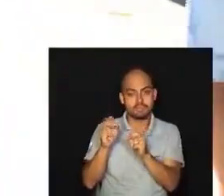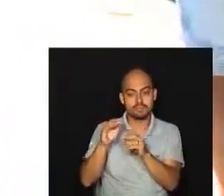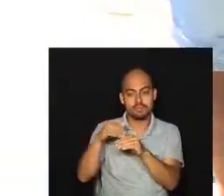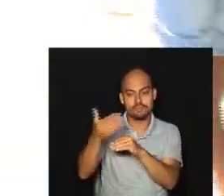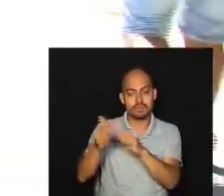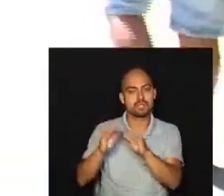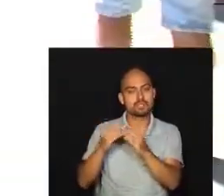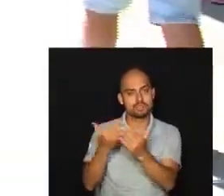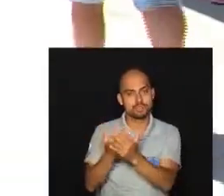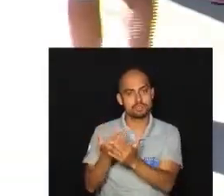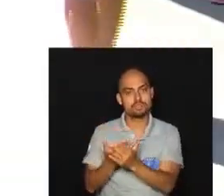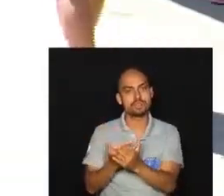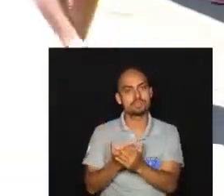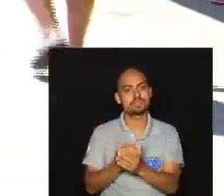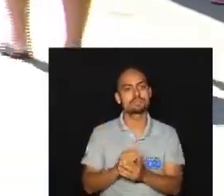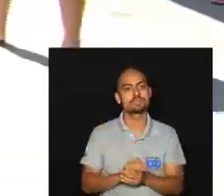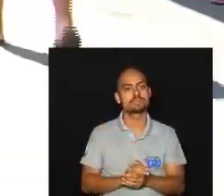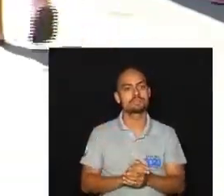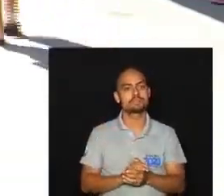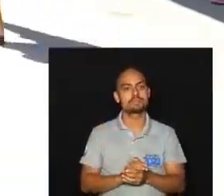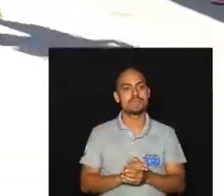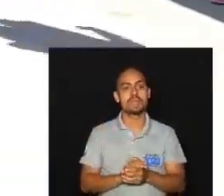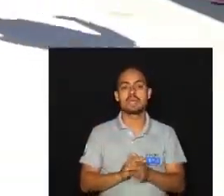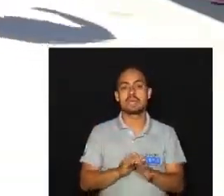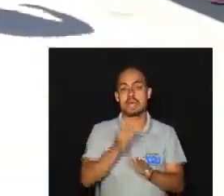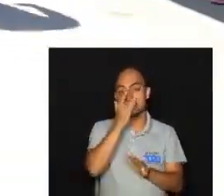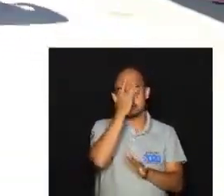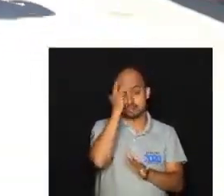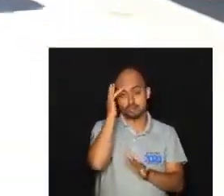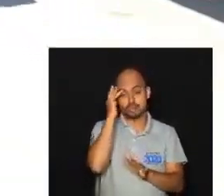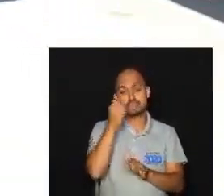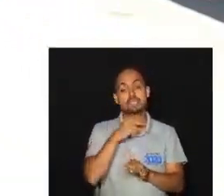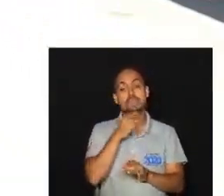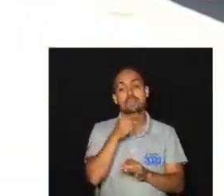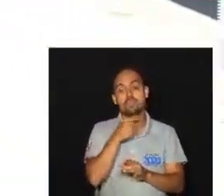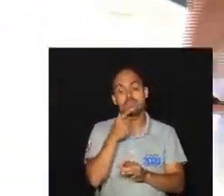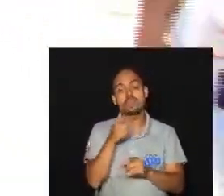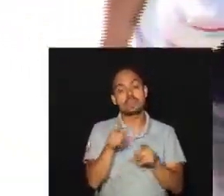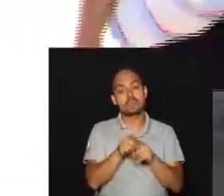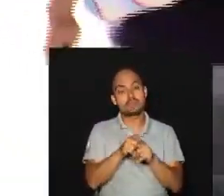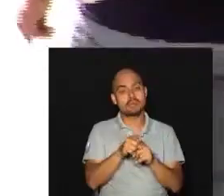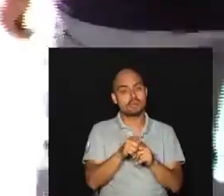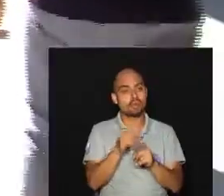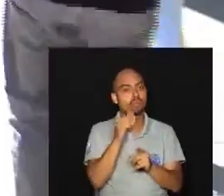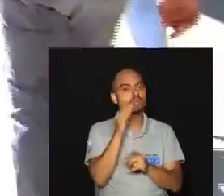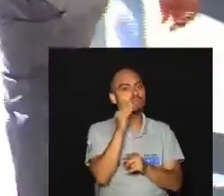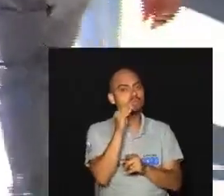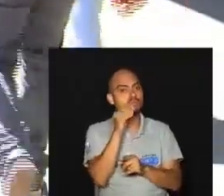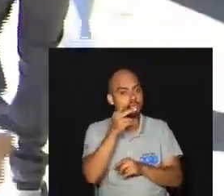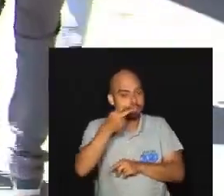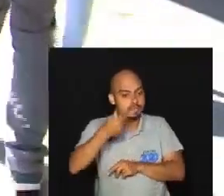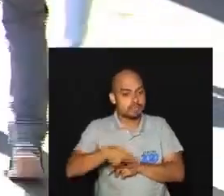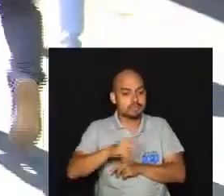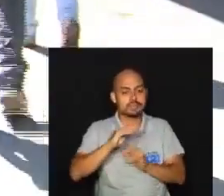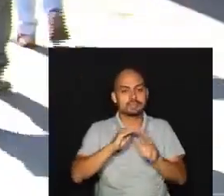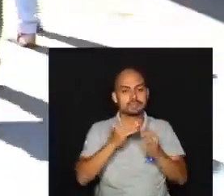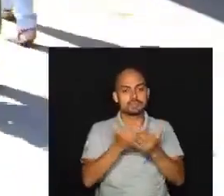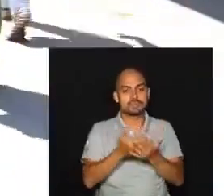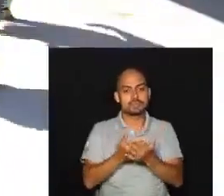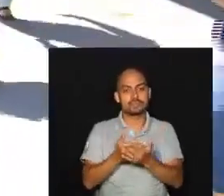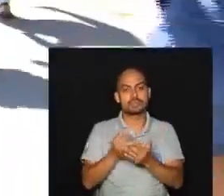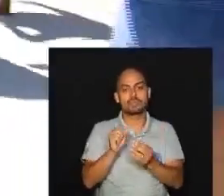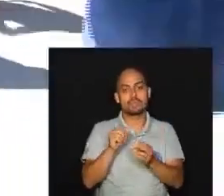pessoas, Gabriel, elas estão nessa dúvida. Os funcionários aqui da escola, lembrando que geralmente quem faz